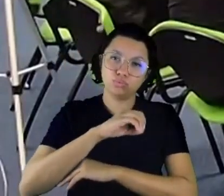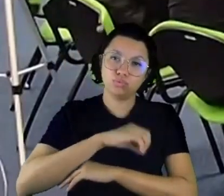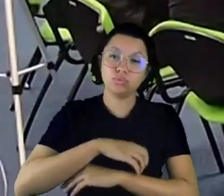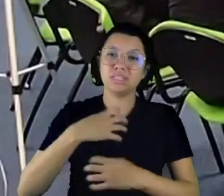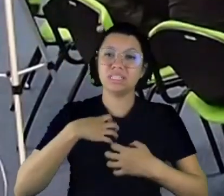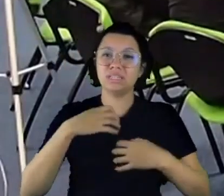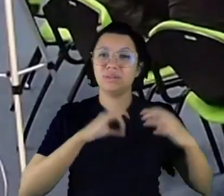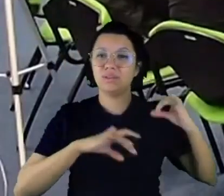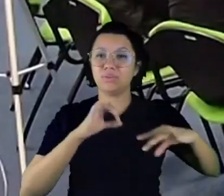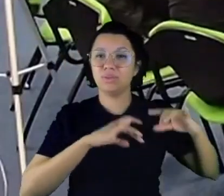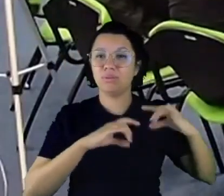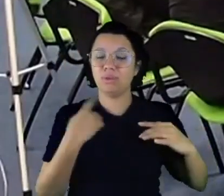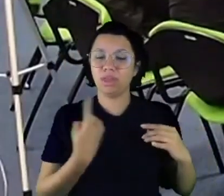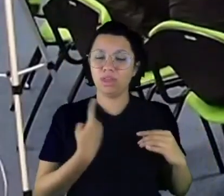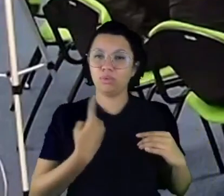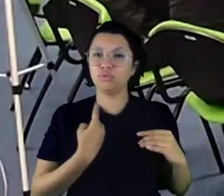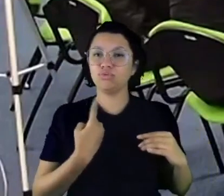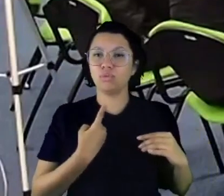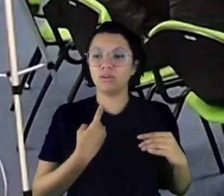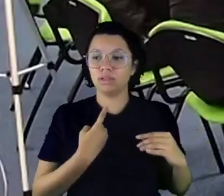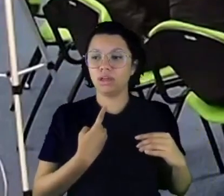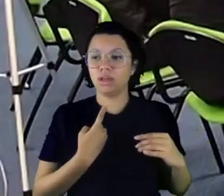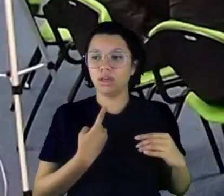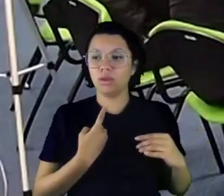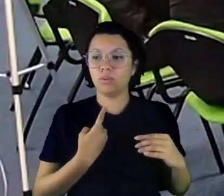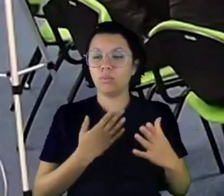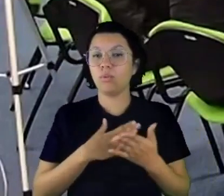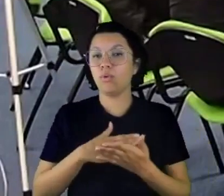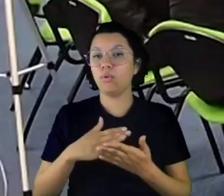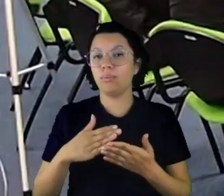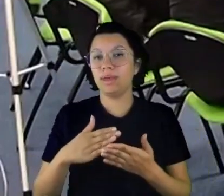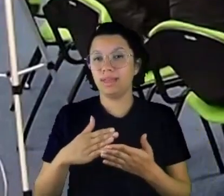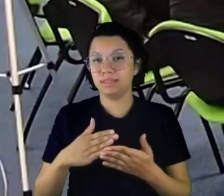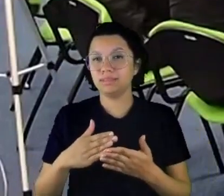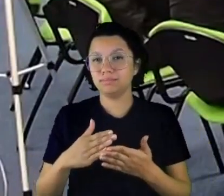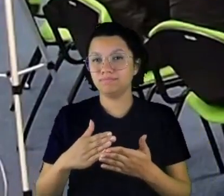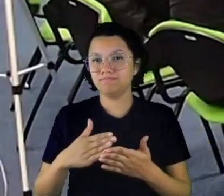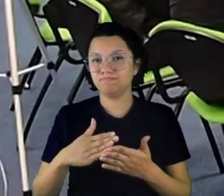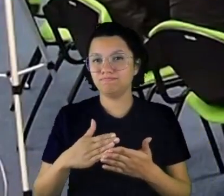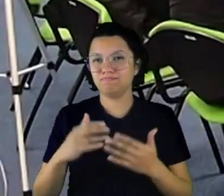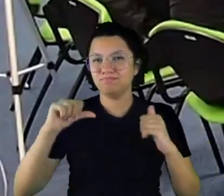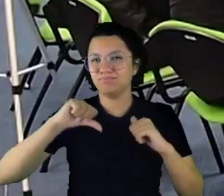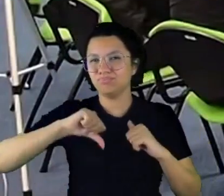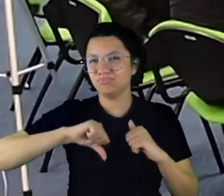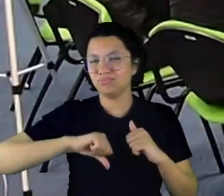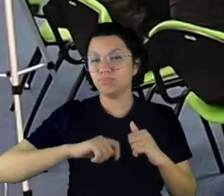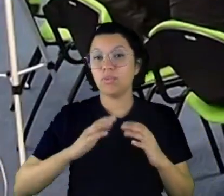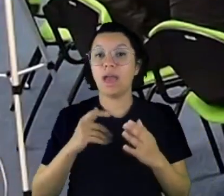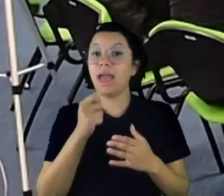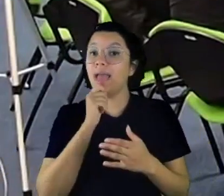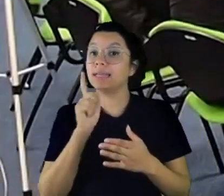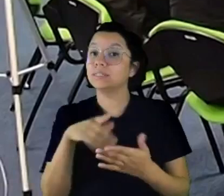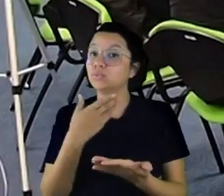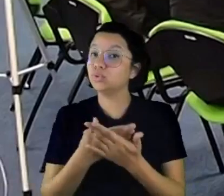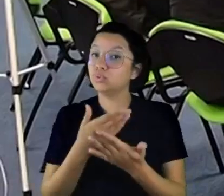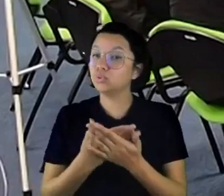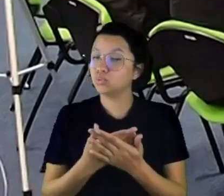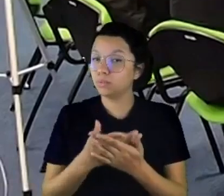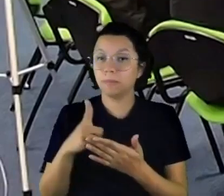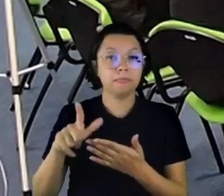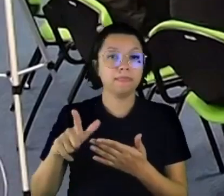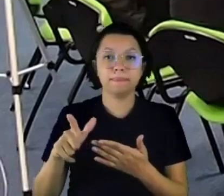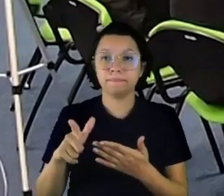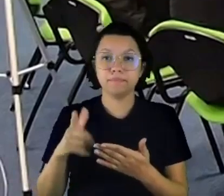e solidão, ele tende a ser mais intenso. Mas isso ainda são estudos e não se tem ainda um